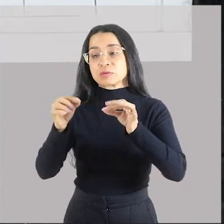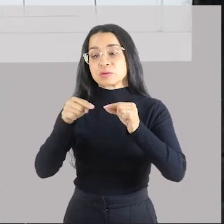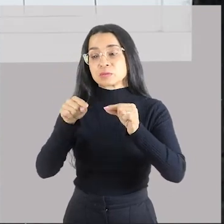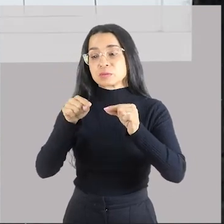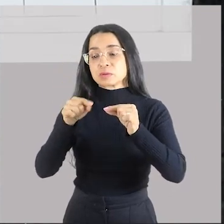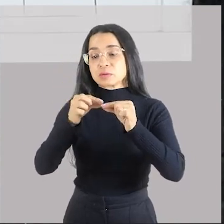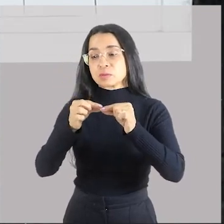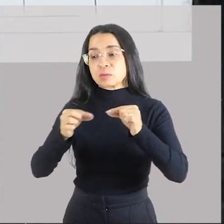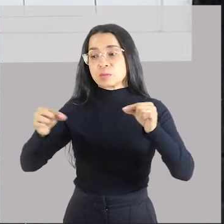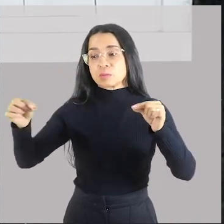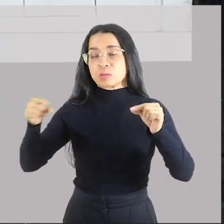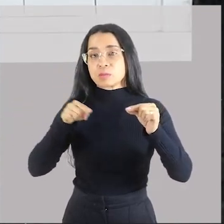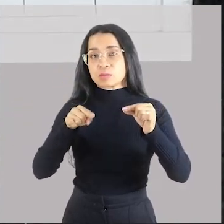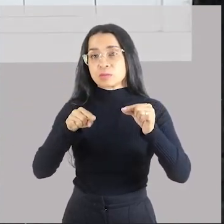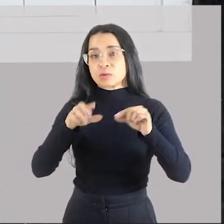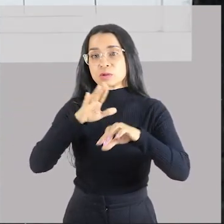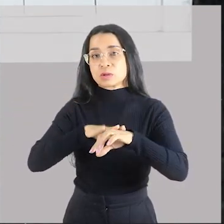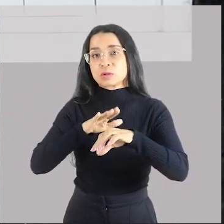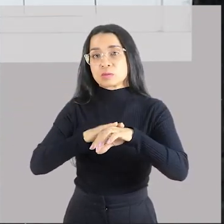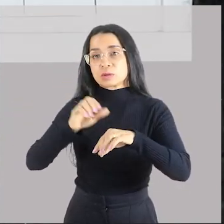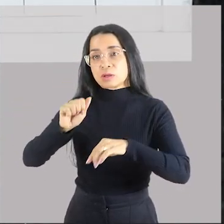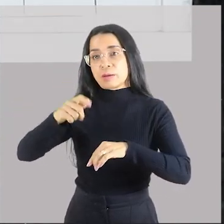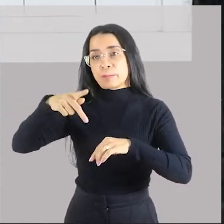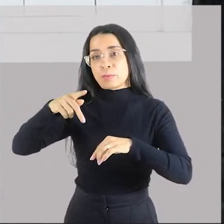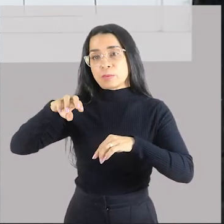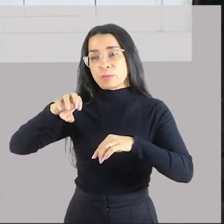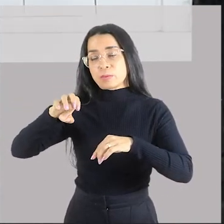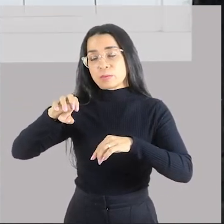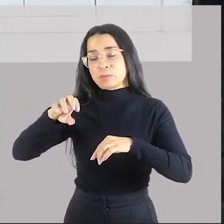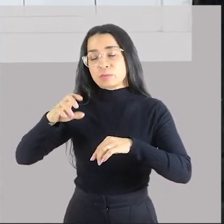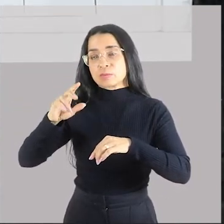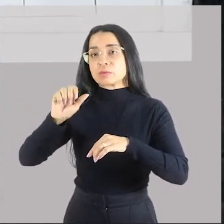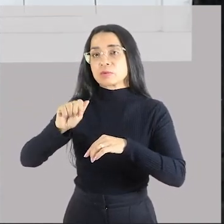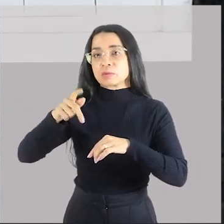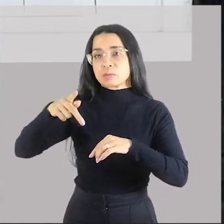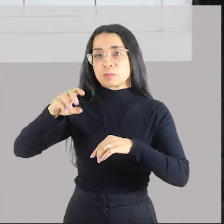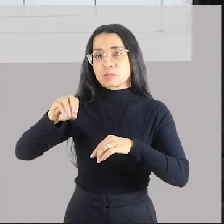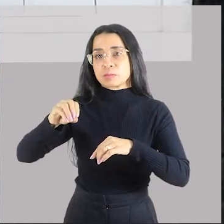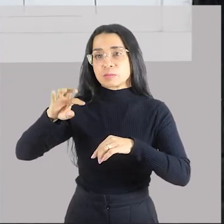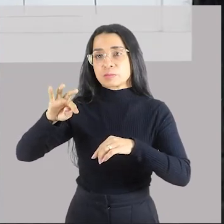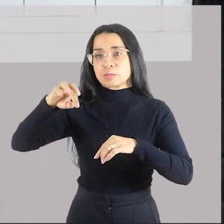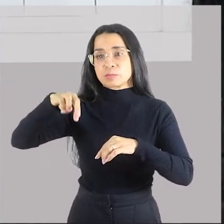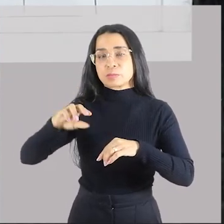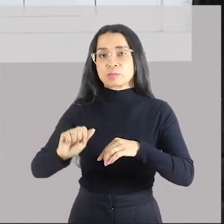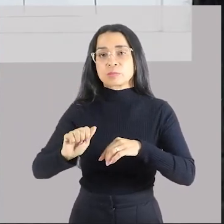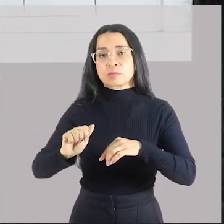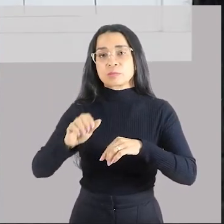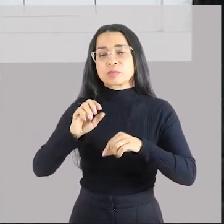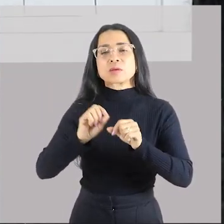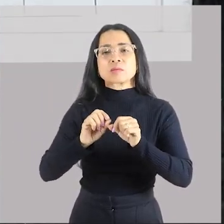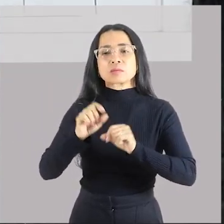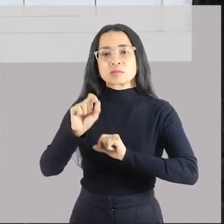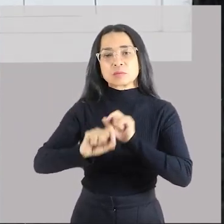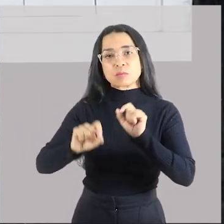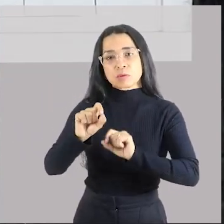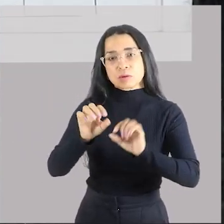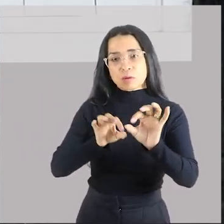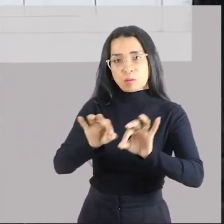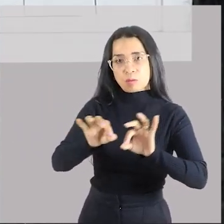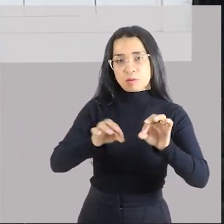é perpendicular ao lado, chamado de apótema, certo? E aqui nós vamos fazer o quê? Nós vamos